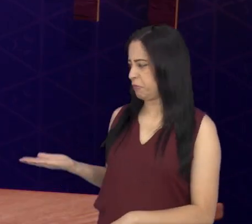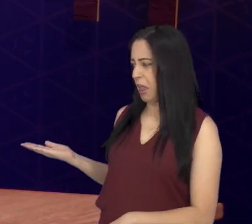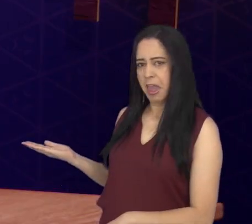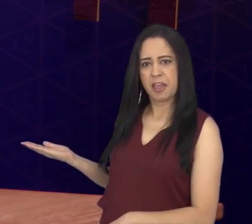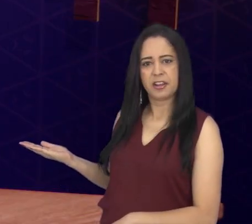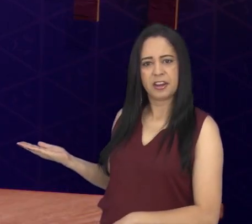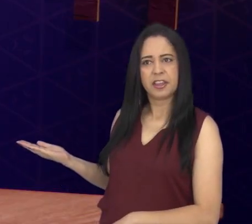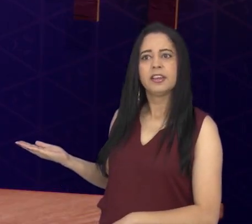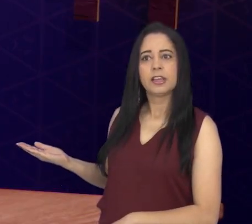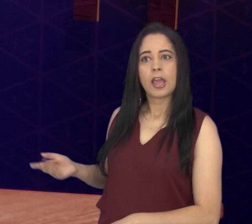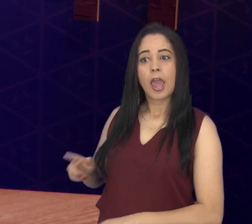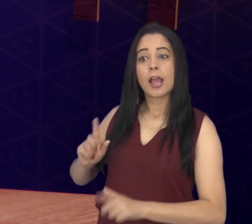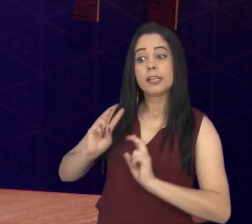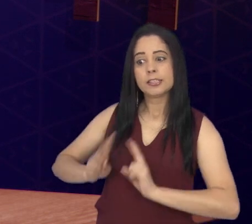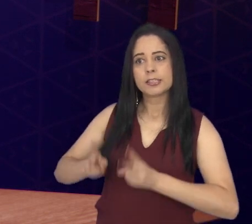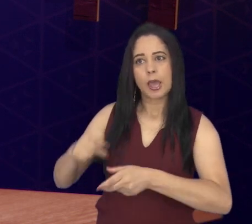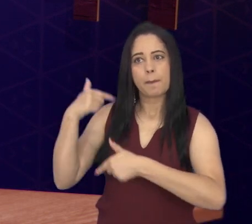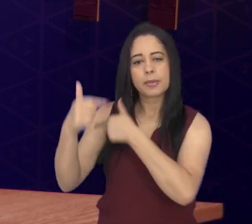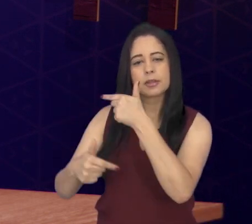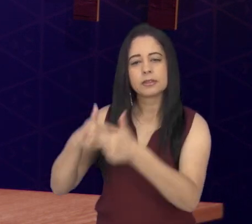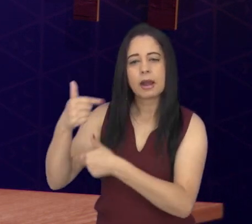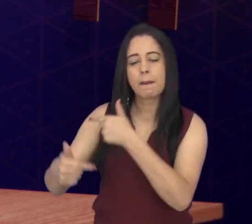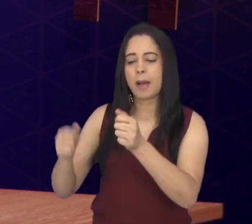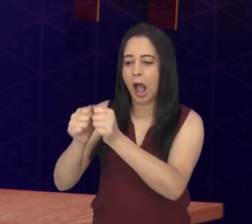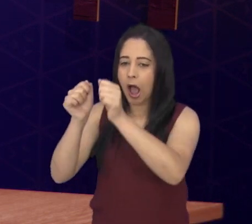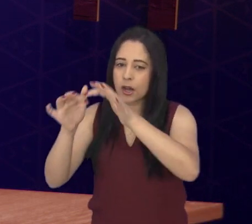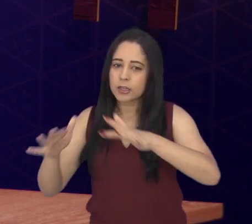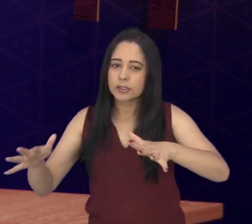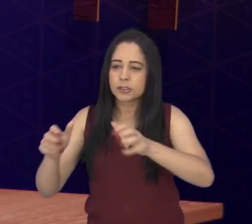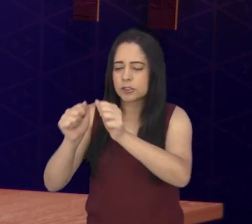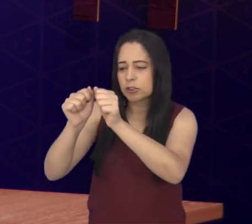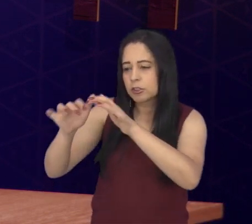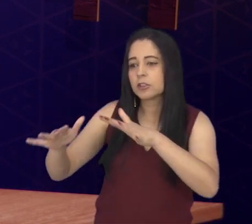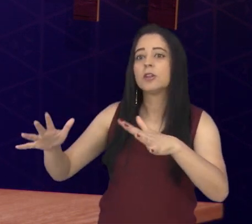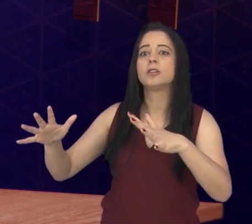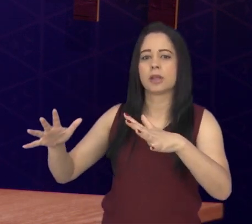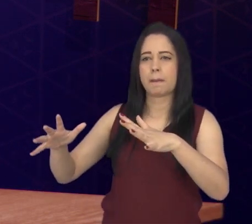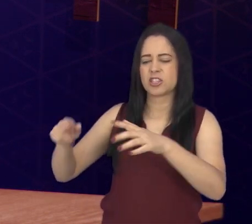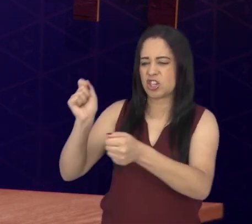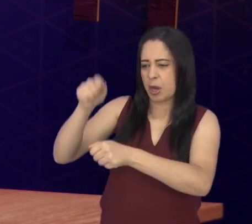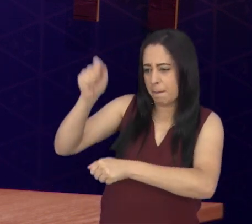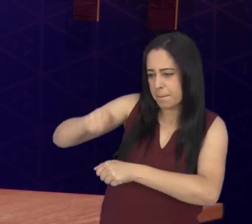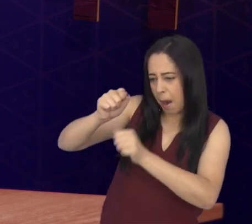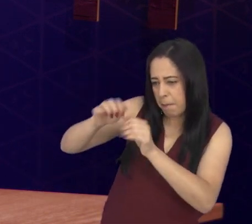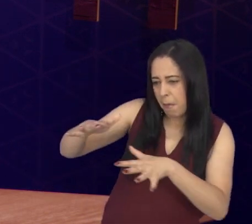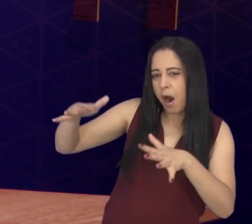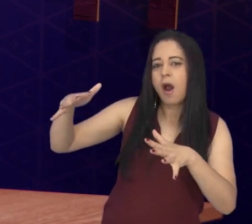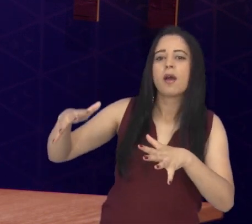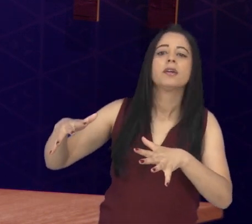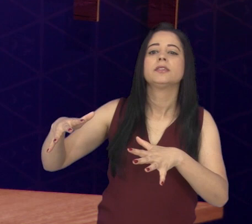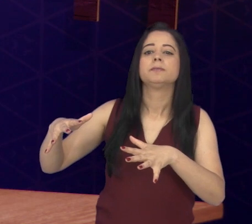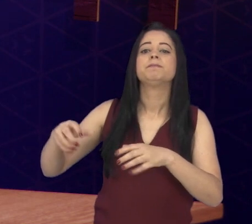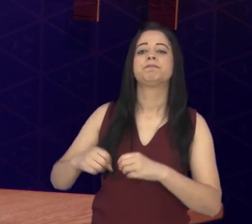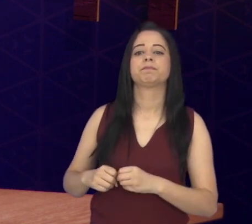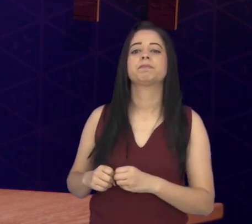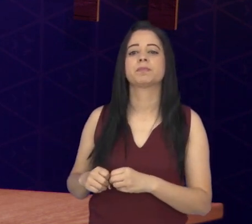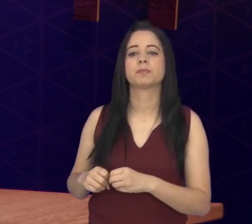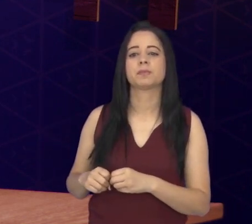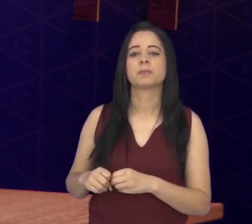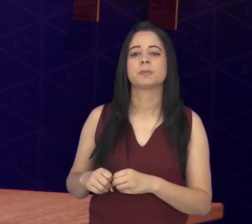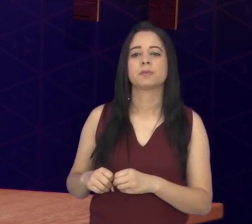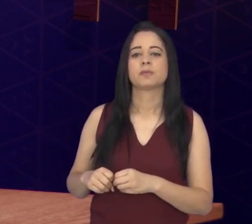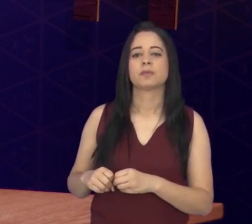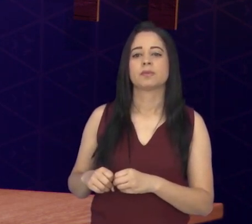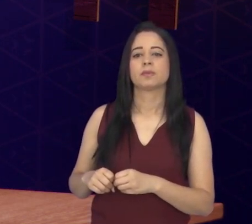porque, tipo, o Harry, ele trabalha no Ministério da Magia também. E ela elenca ele, né, a Hermione é ministra da